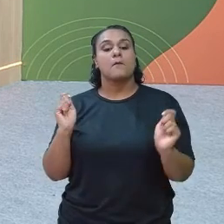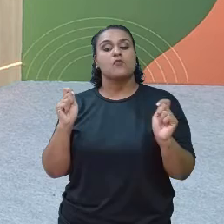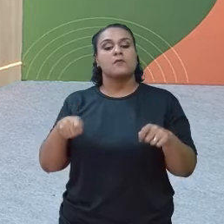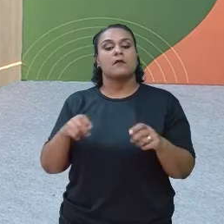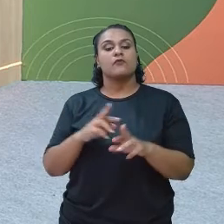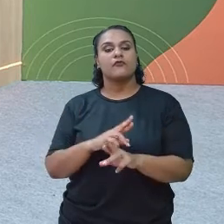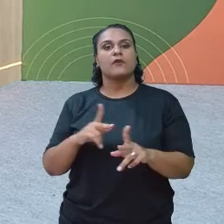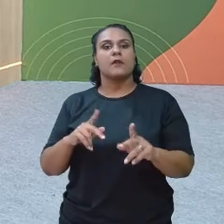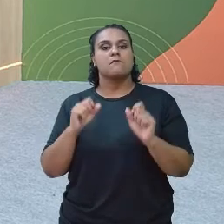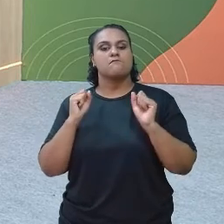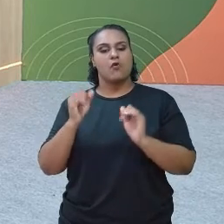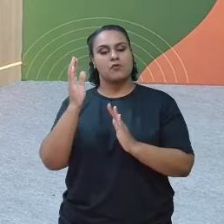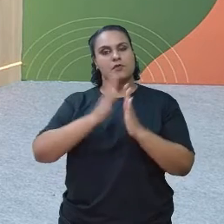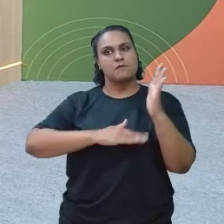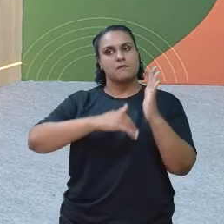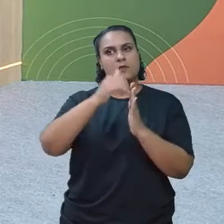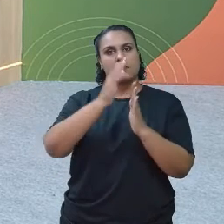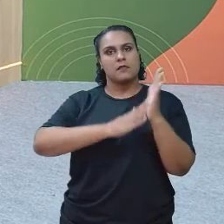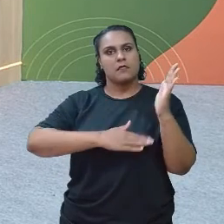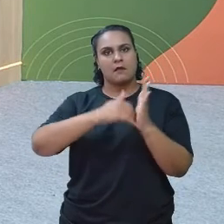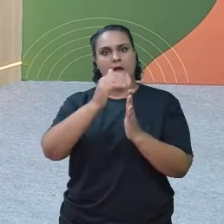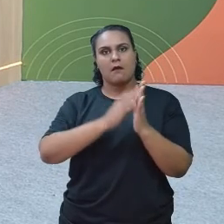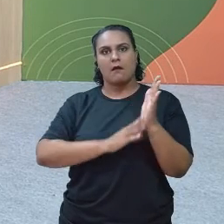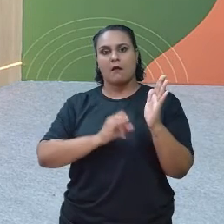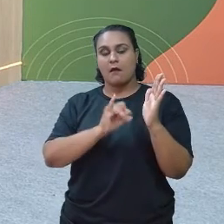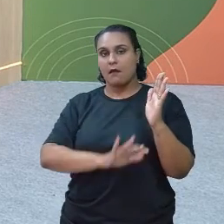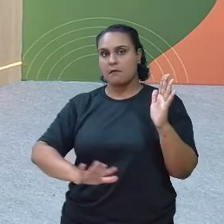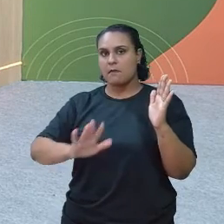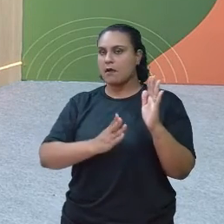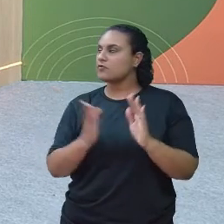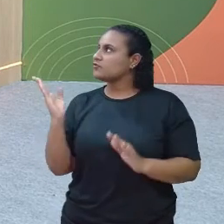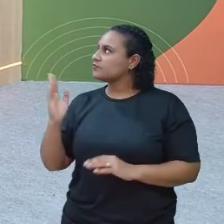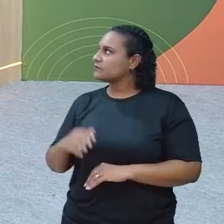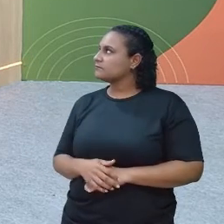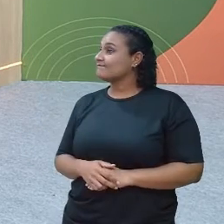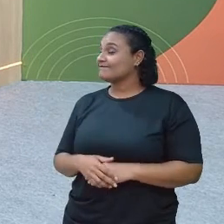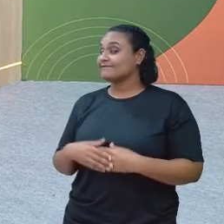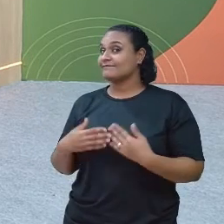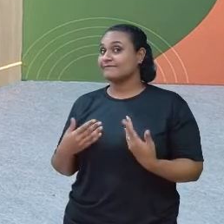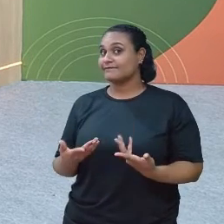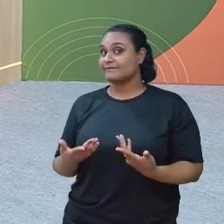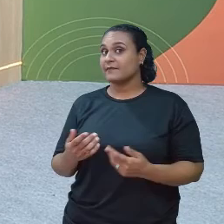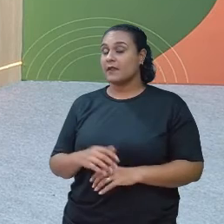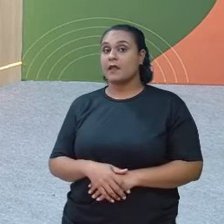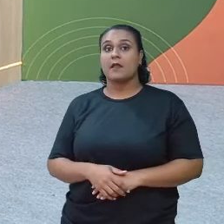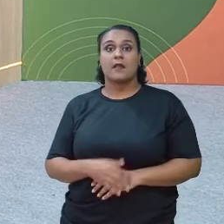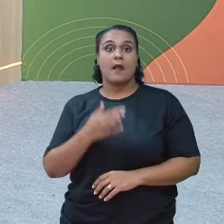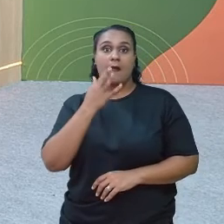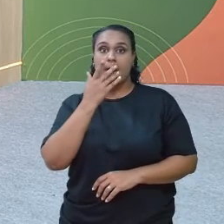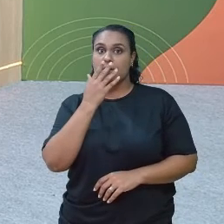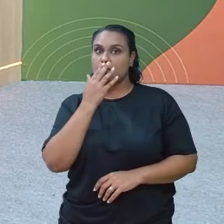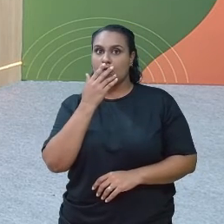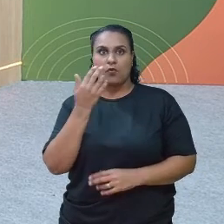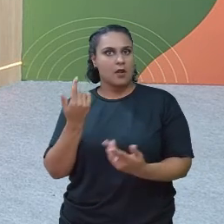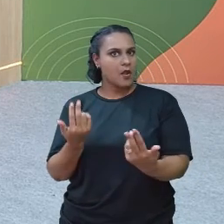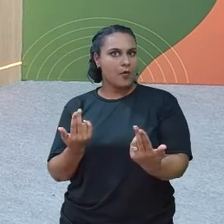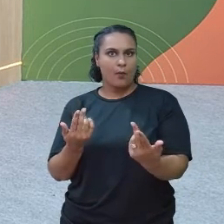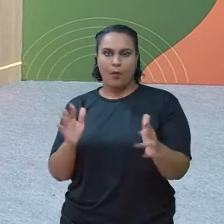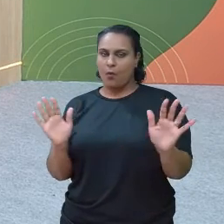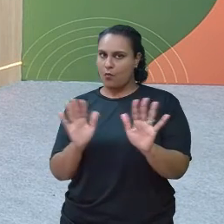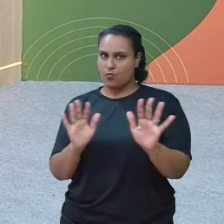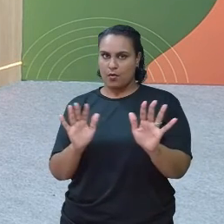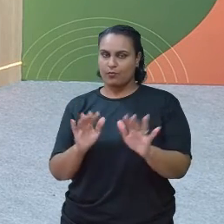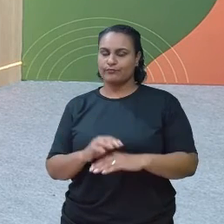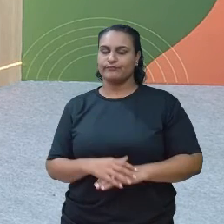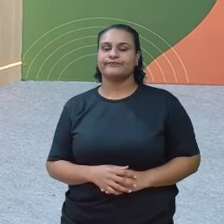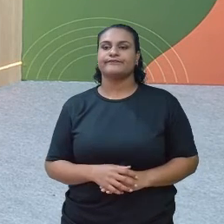a gente pode pintar essa imagem aqui, de modo que as cores não se repitam, tá certo?